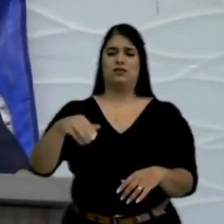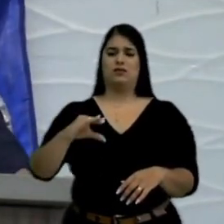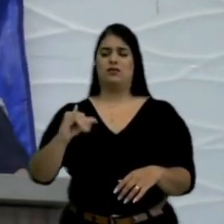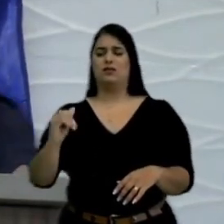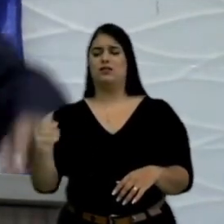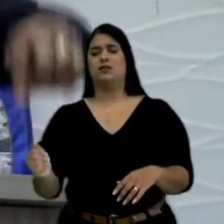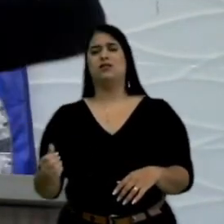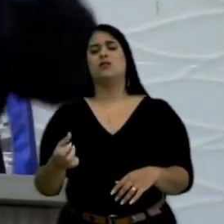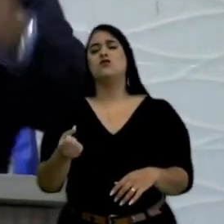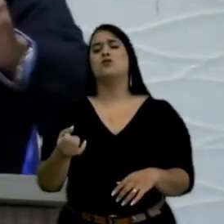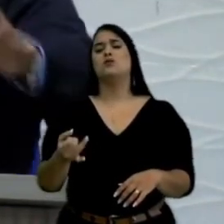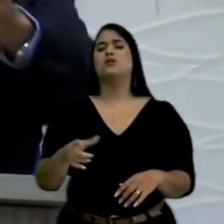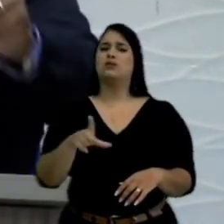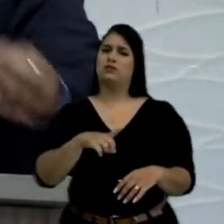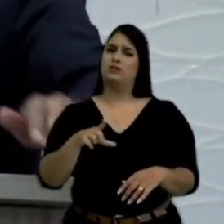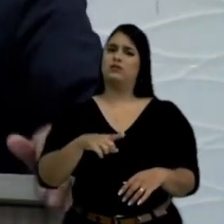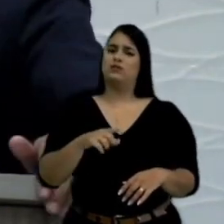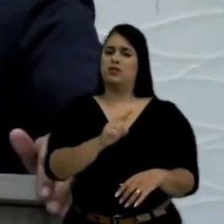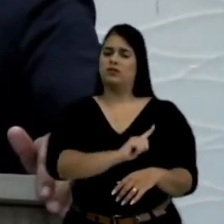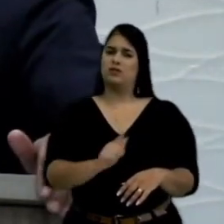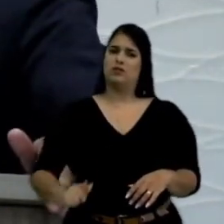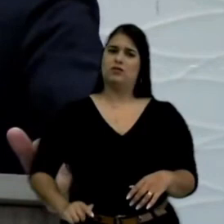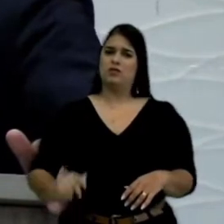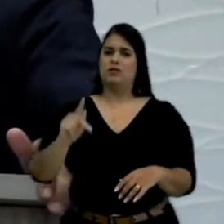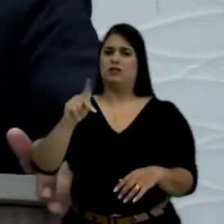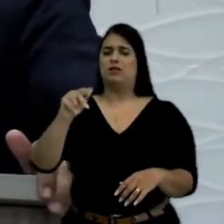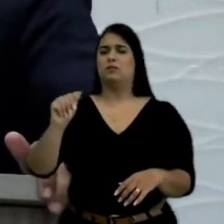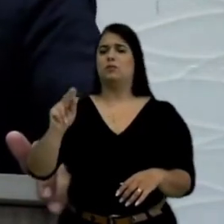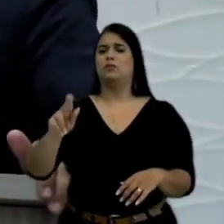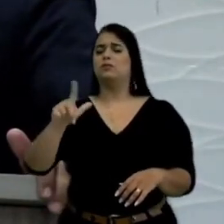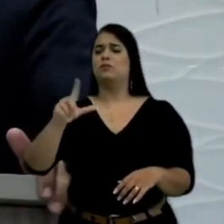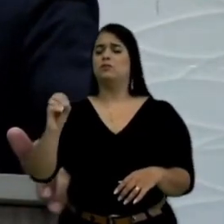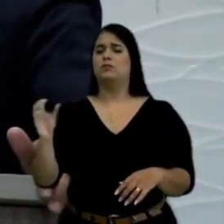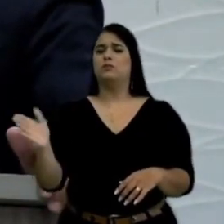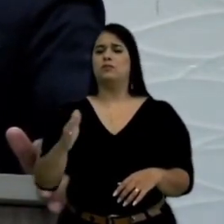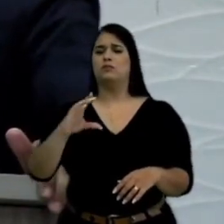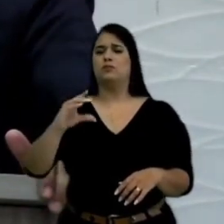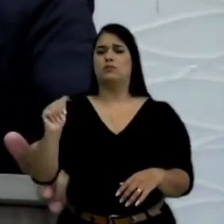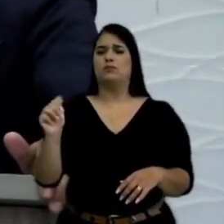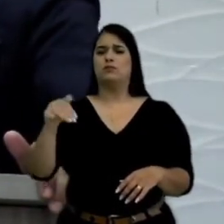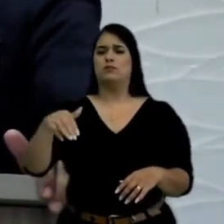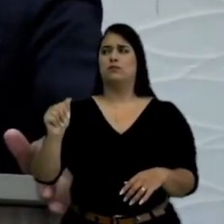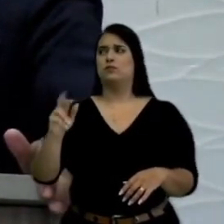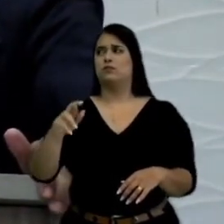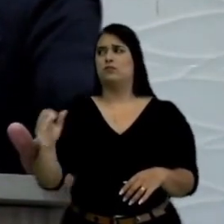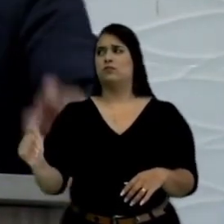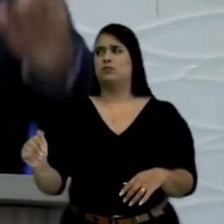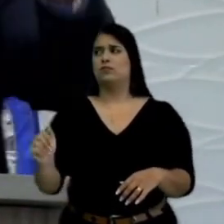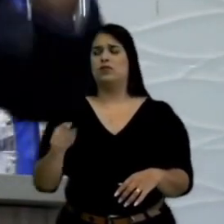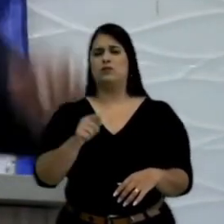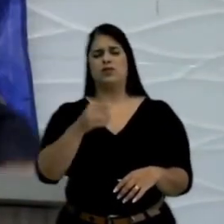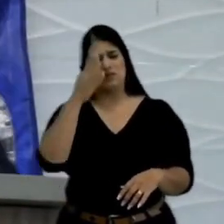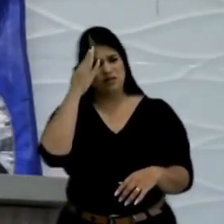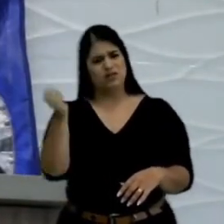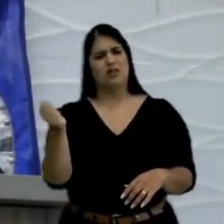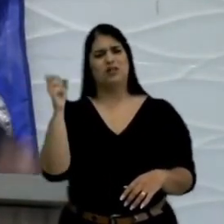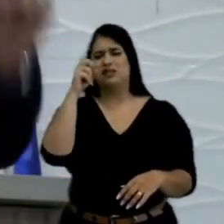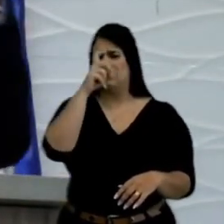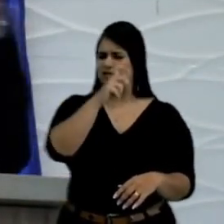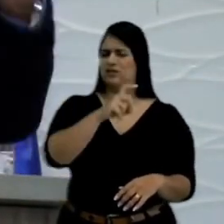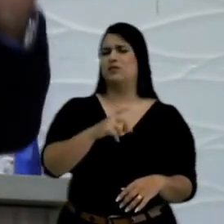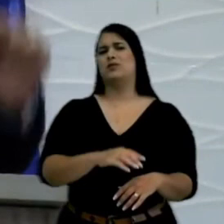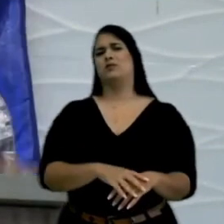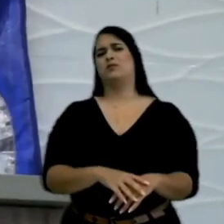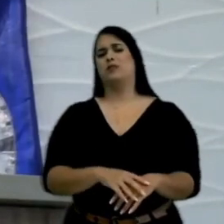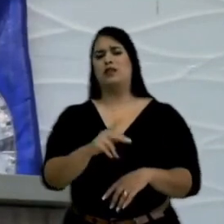governo Paulo Câmara. Vai hoje arrumar uma tomografia, uma ressonância, presidente? Você sabe disso, a dificuldade que é. E